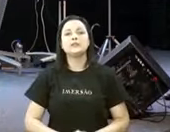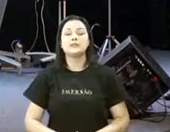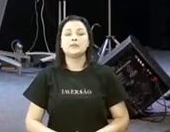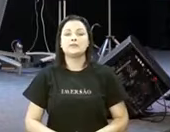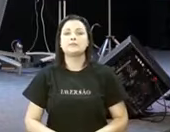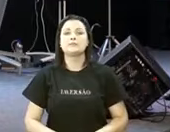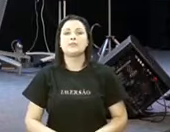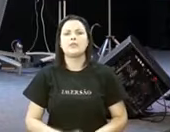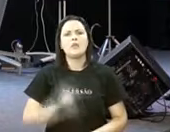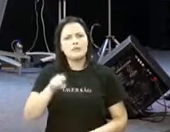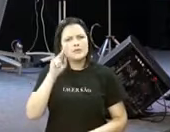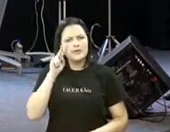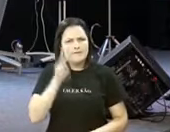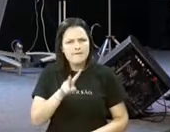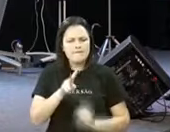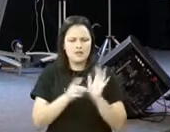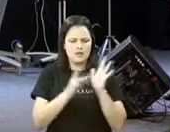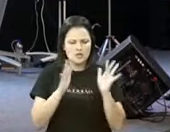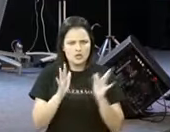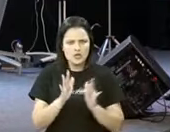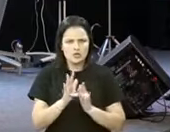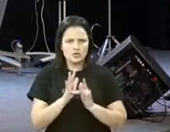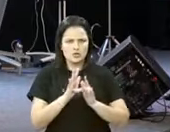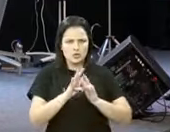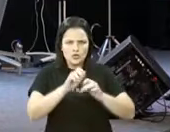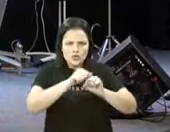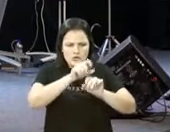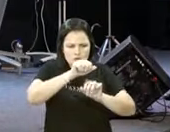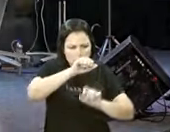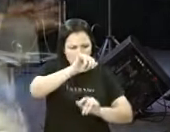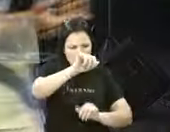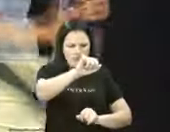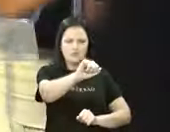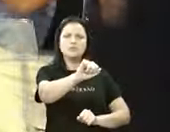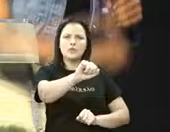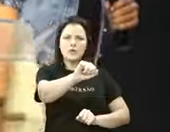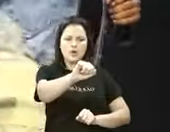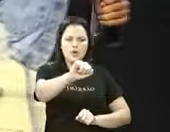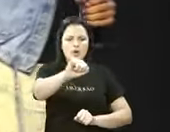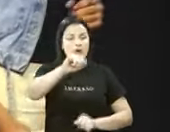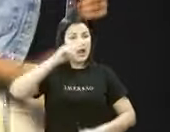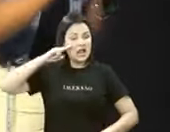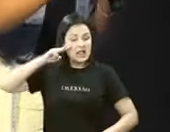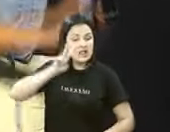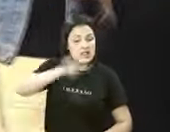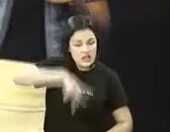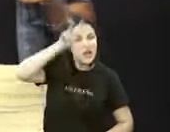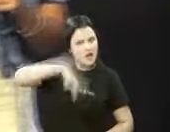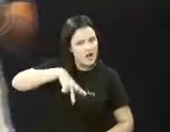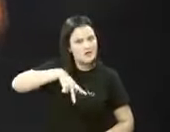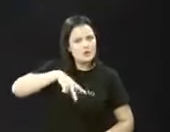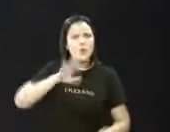Israel, mas você vai ver Jesus abrindo as escrituras e lendo uma citação do profeta Isaías, capítulo de